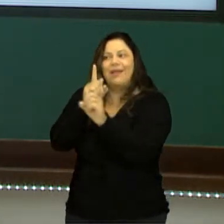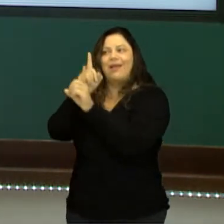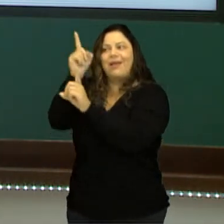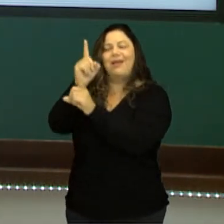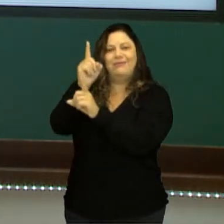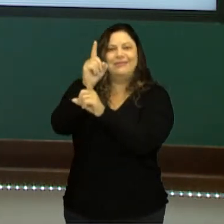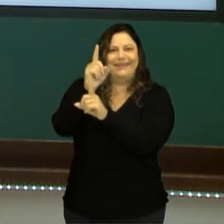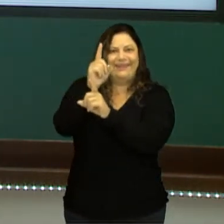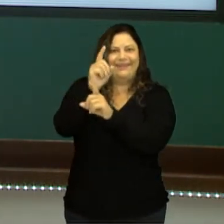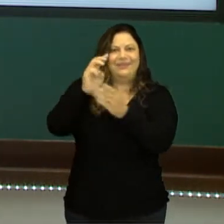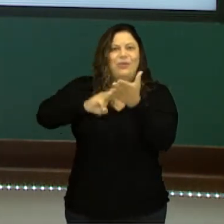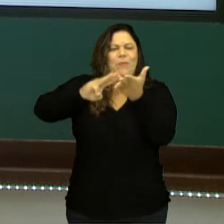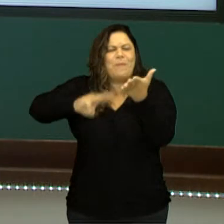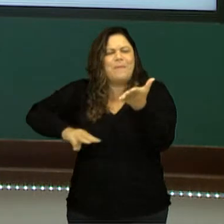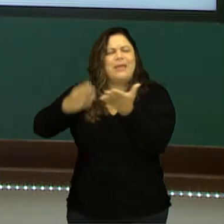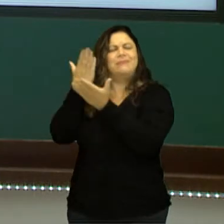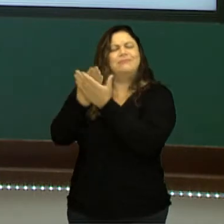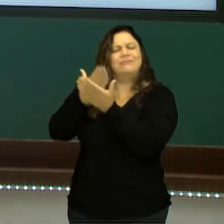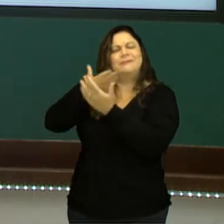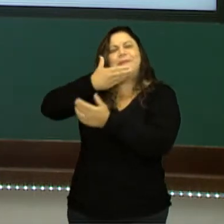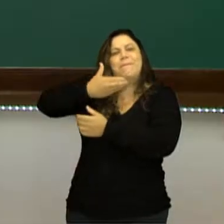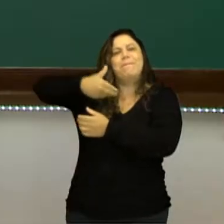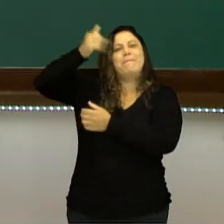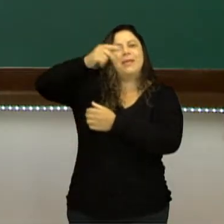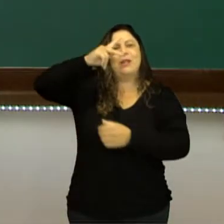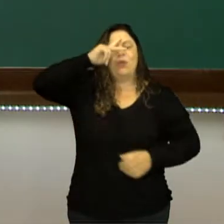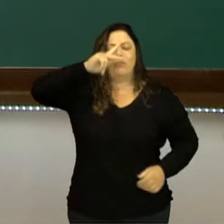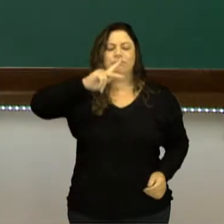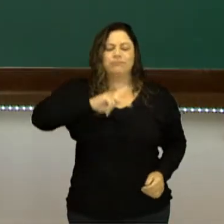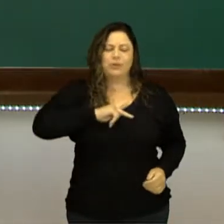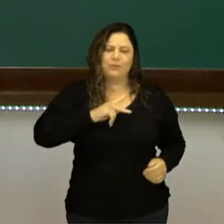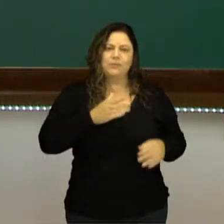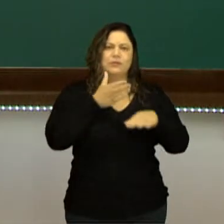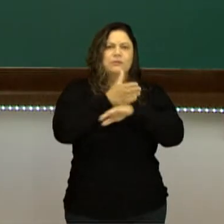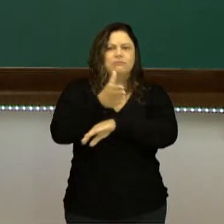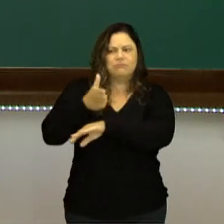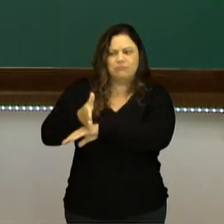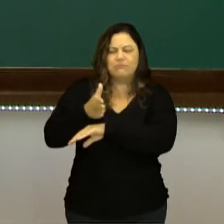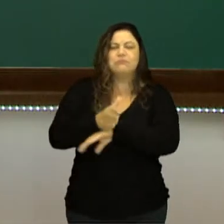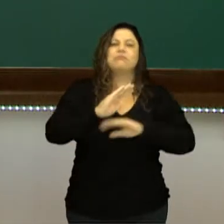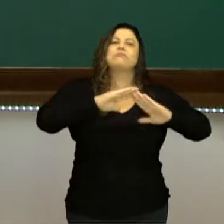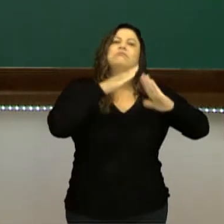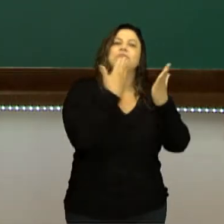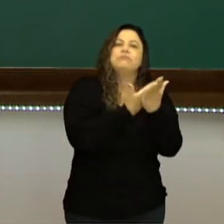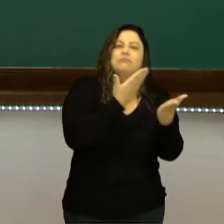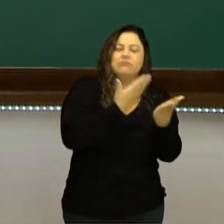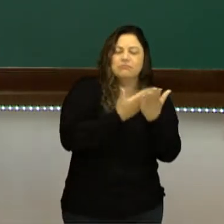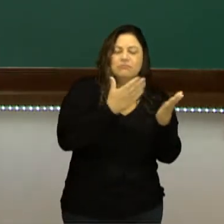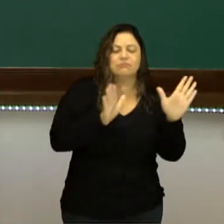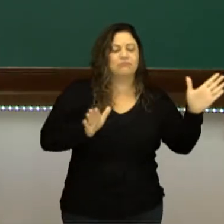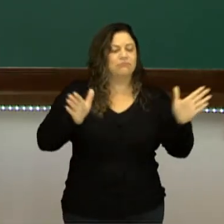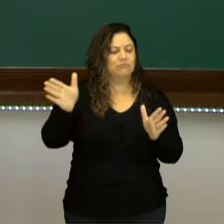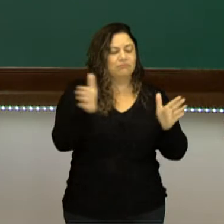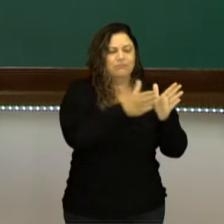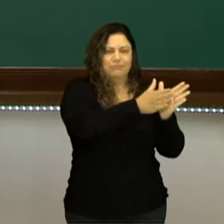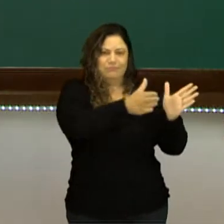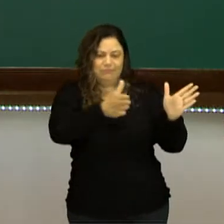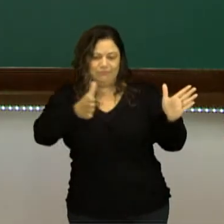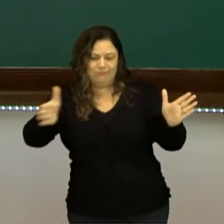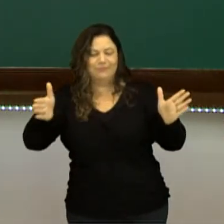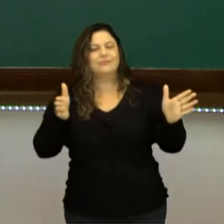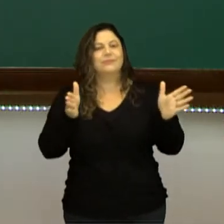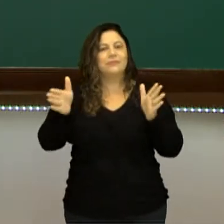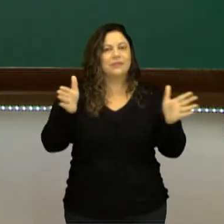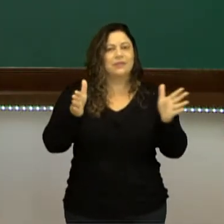melhor funciona para você. Então a gente frequenta a escola, né? A gente tem aí os nossos períodos de frequentar a escola,